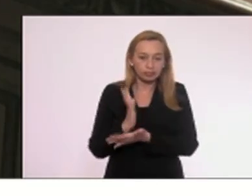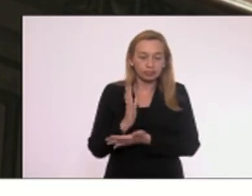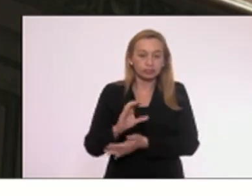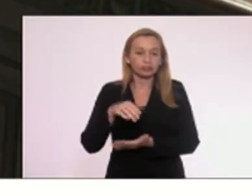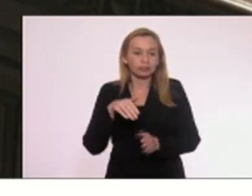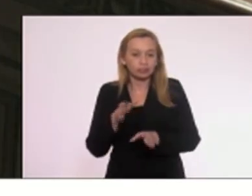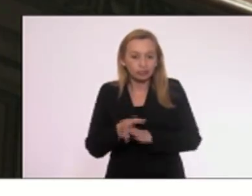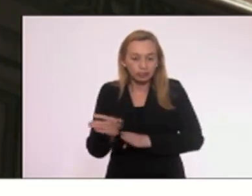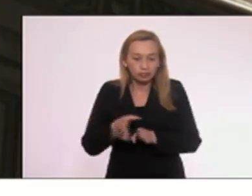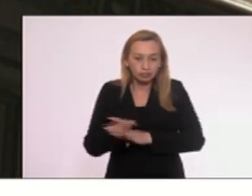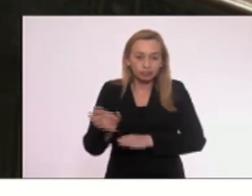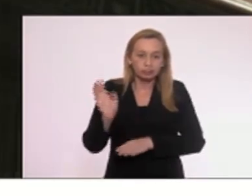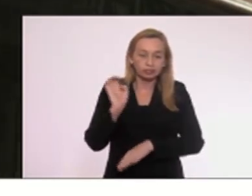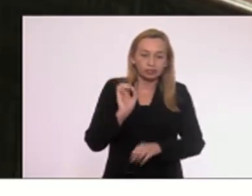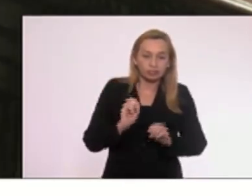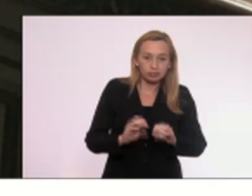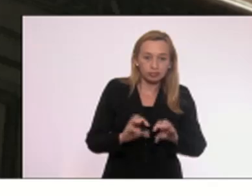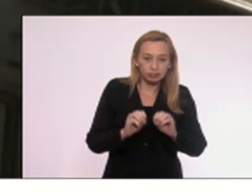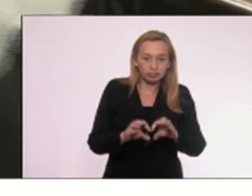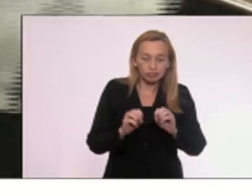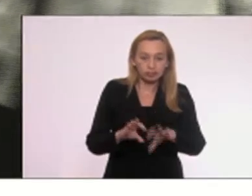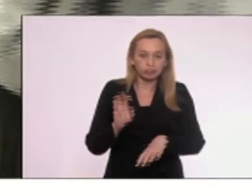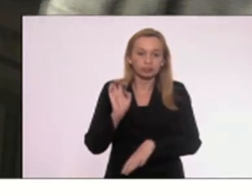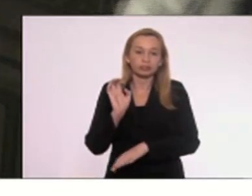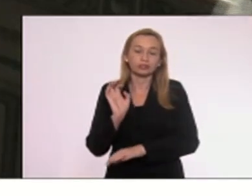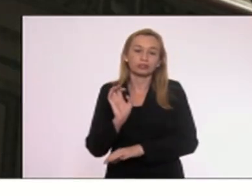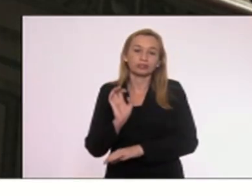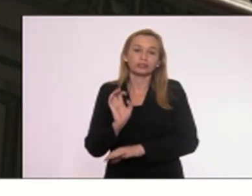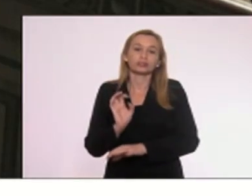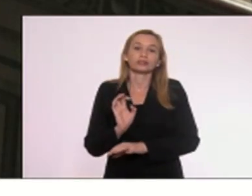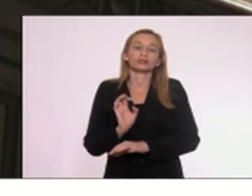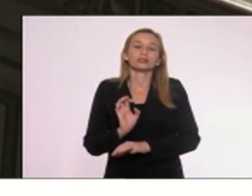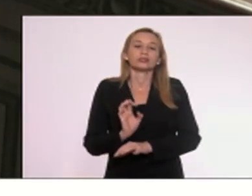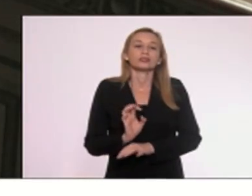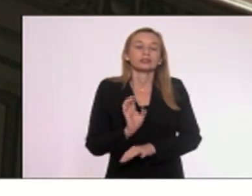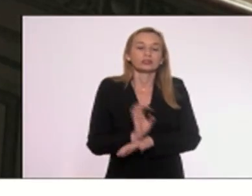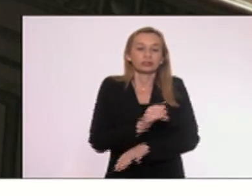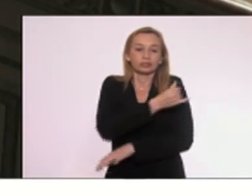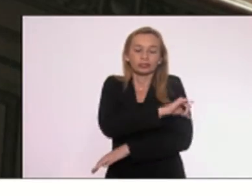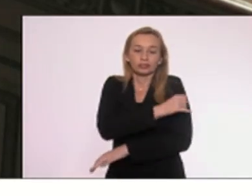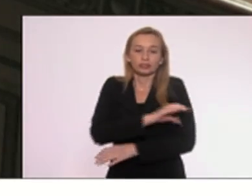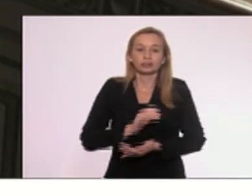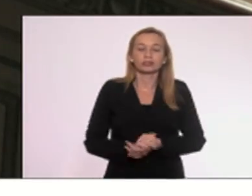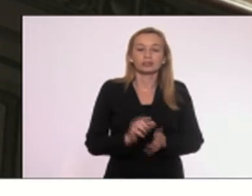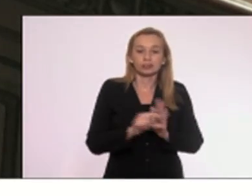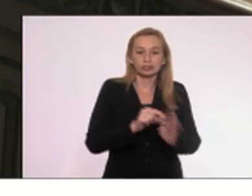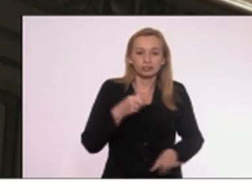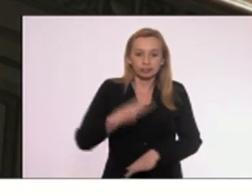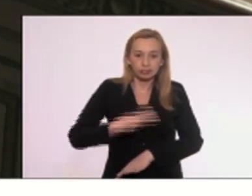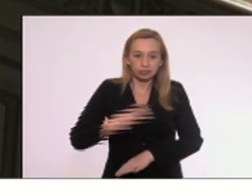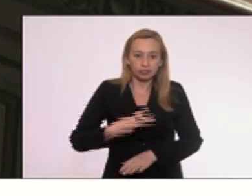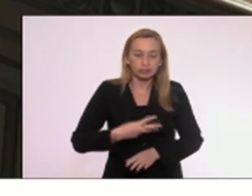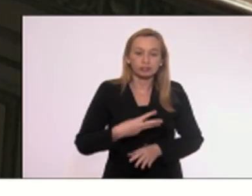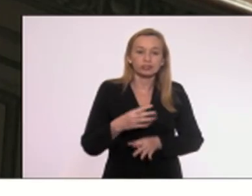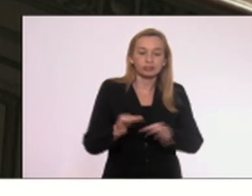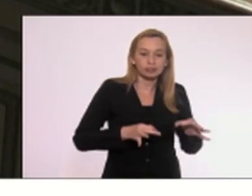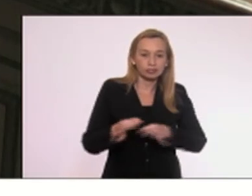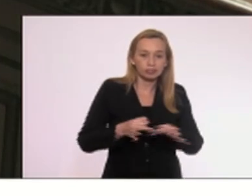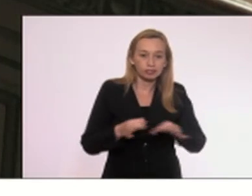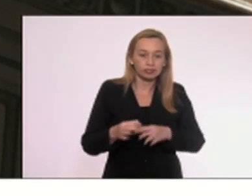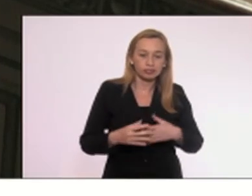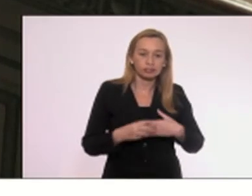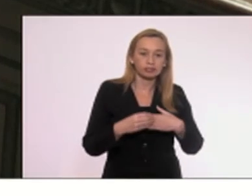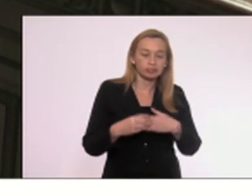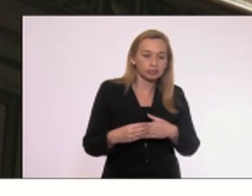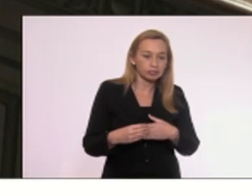de Educação do Rio de Janeiro, observado o disposto na Lei de Diretrizes e Bases da Educação Nacional. Artigo 3º. O programa será administrado por